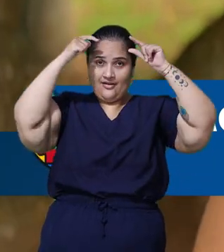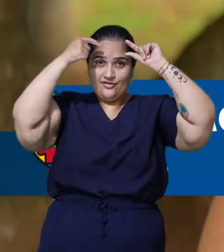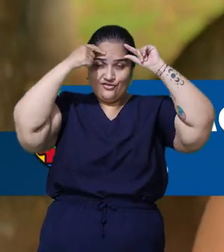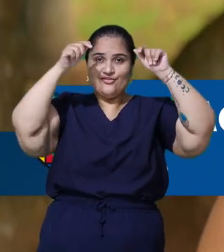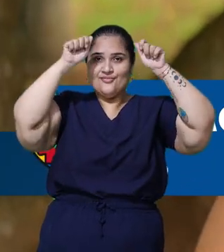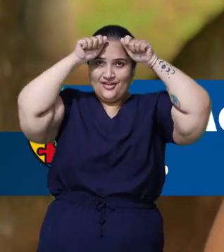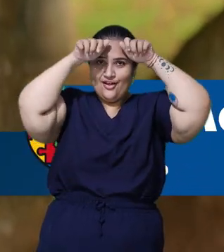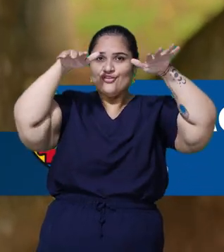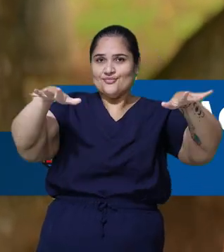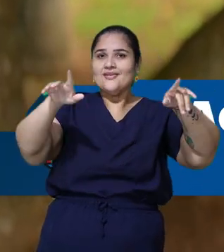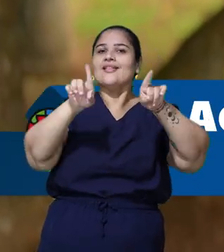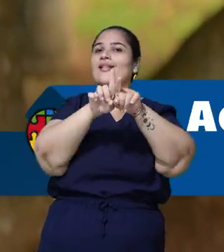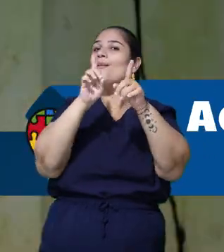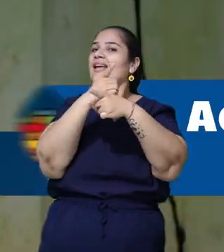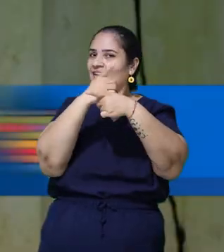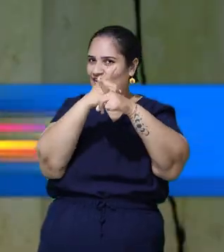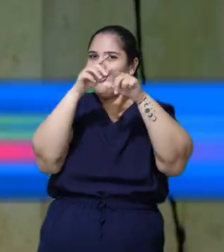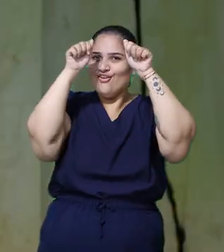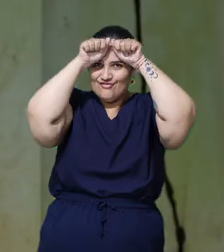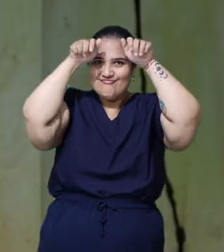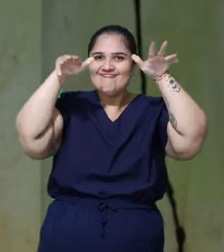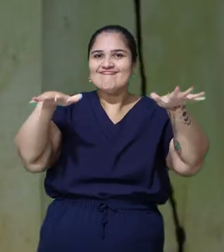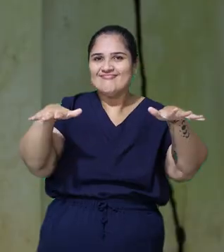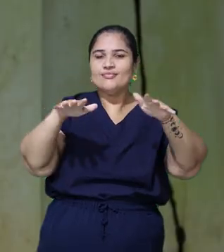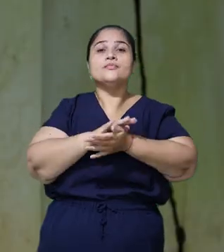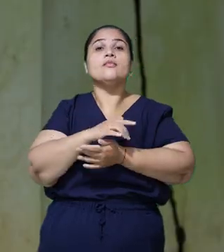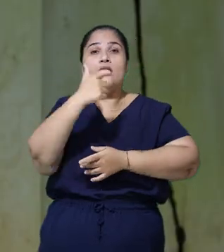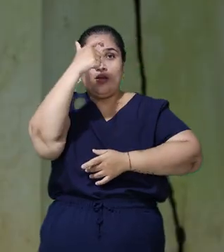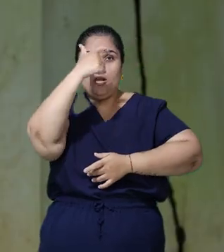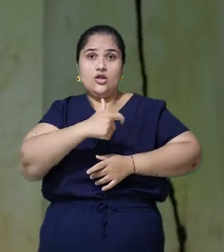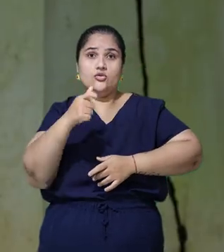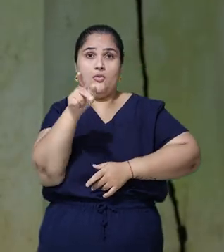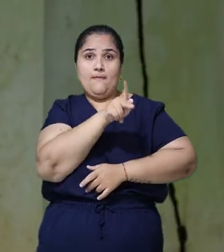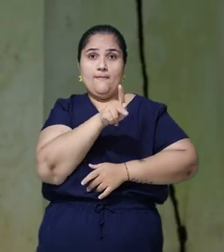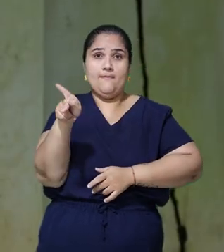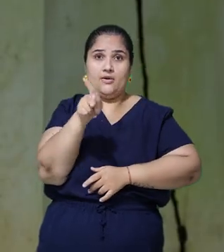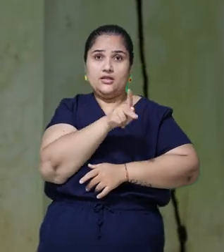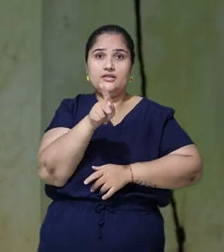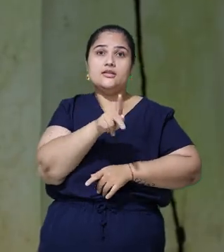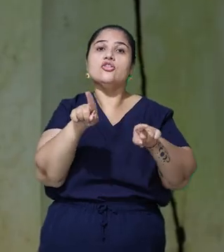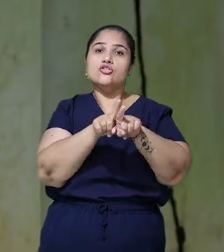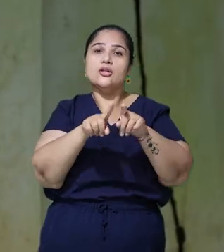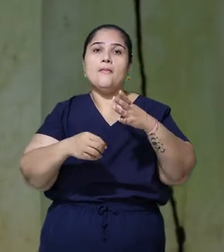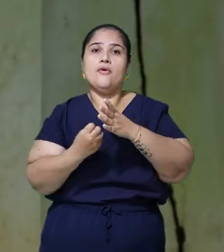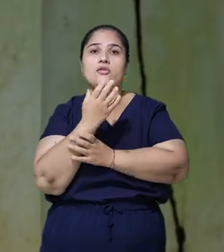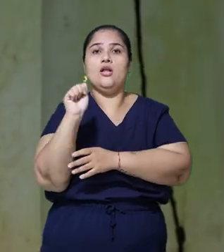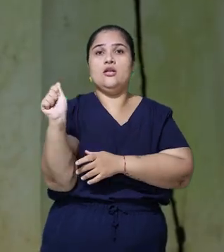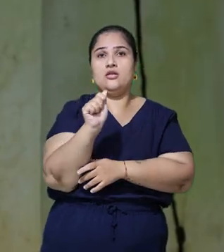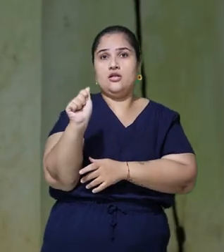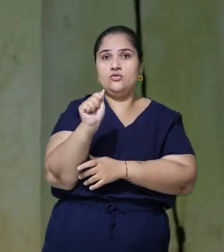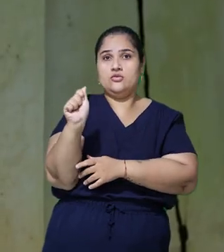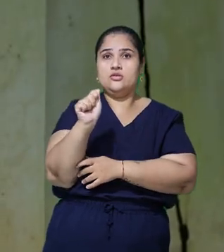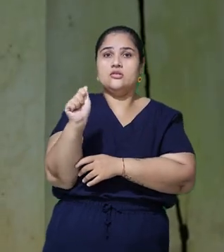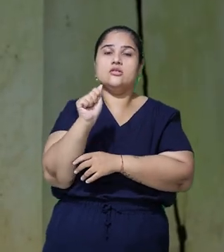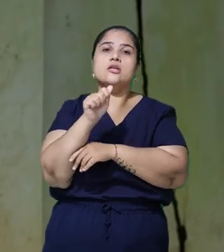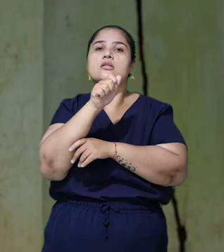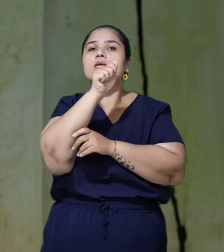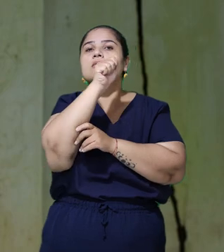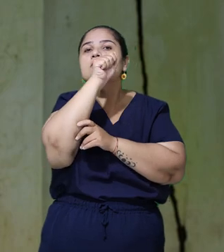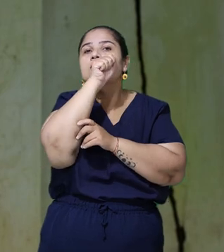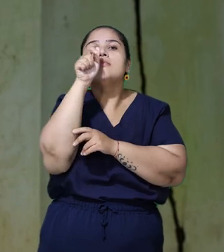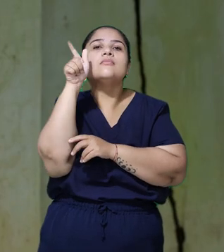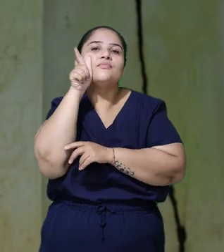também tenho um diagnóstico de TEA. Eu sou presidente e fundadora da Associação de Autistas em Senador